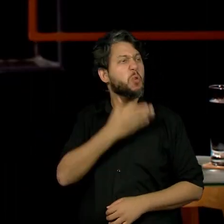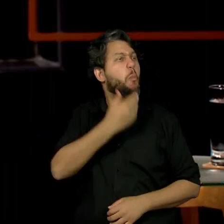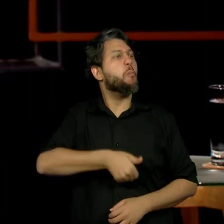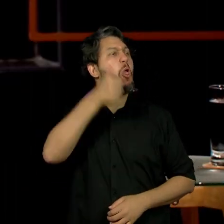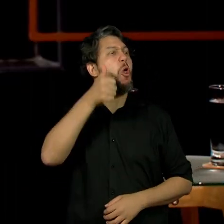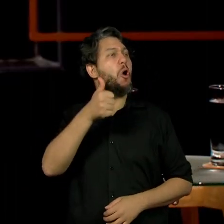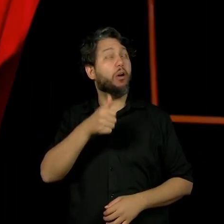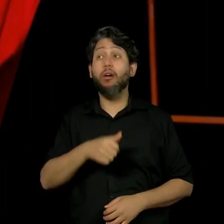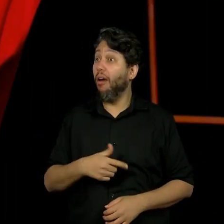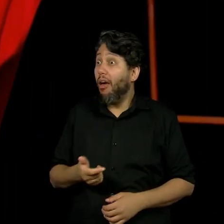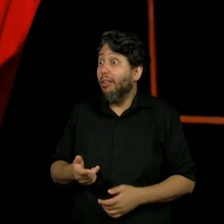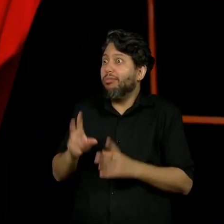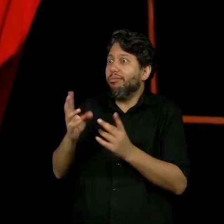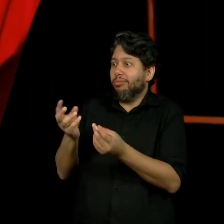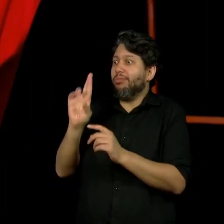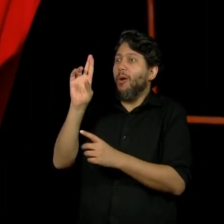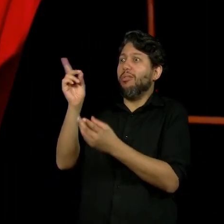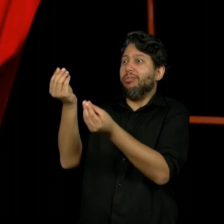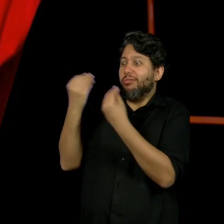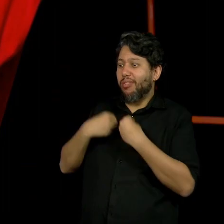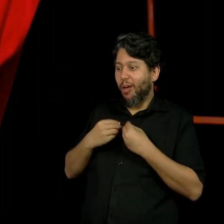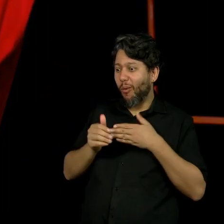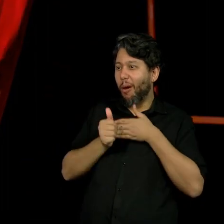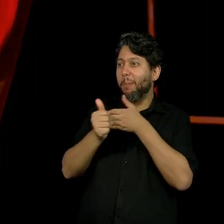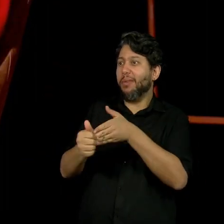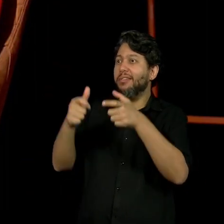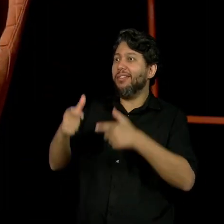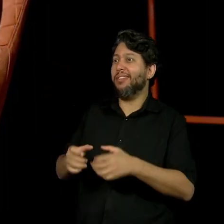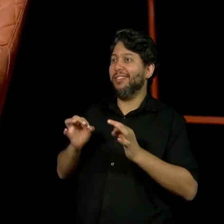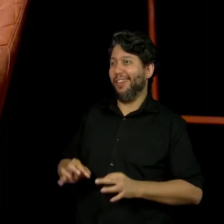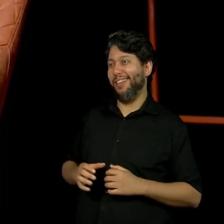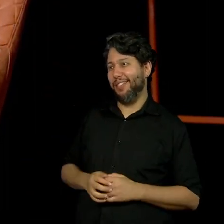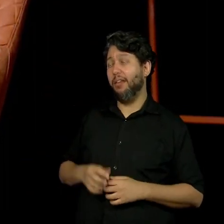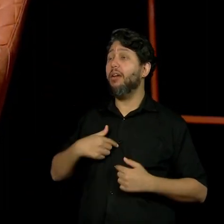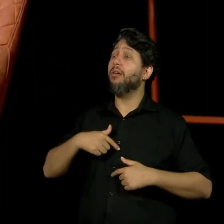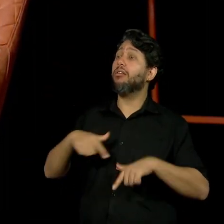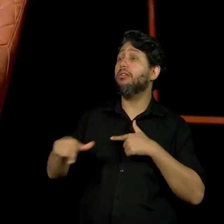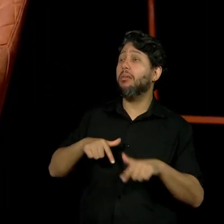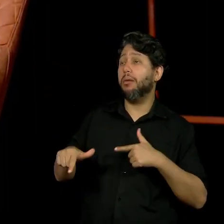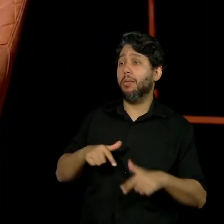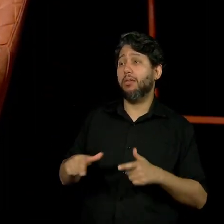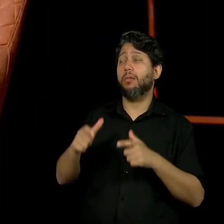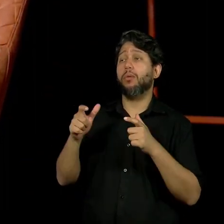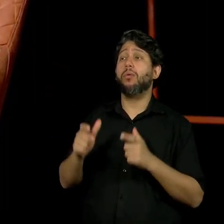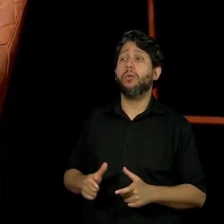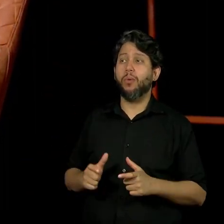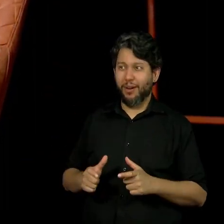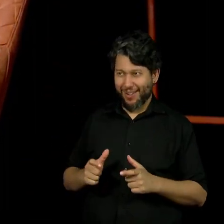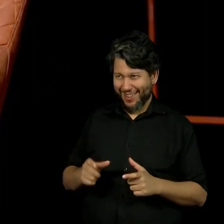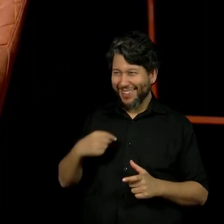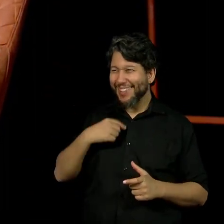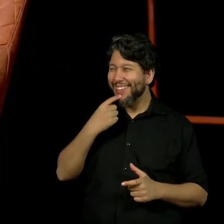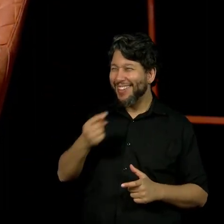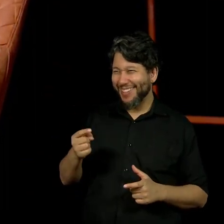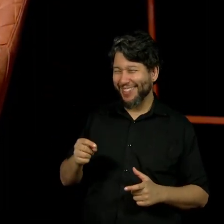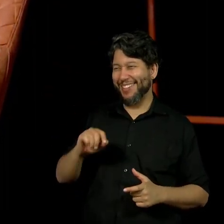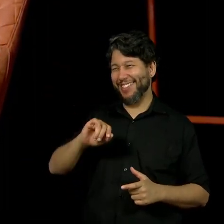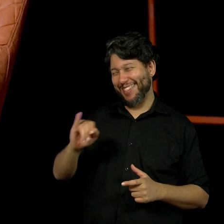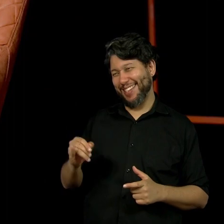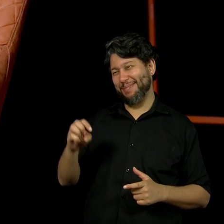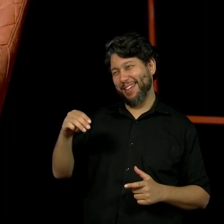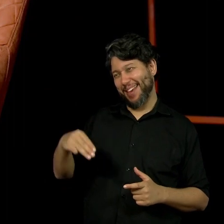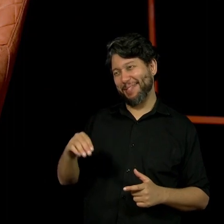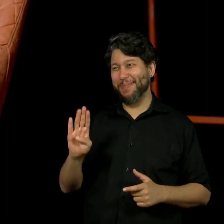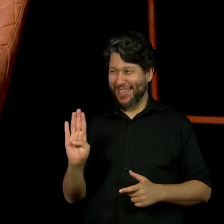certo. Por acaso sempre, né? Sempre por acaso sempre, né? E nisso eu estava trabalhando no Chase Manhattan Bank, que eu